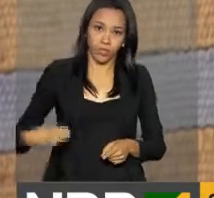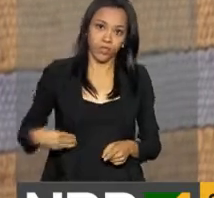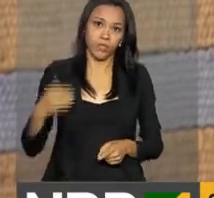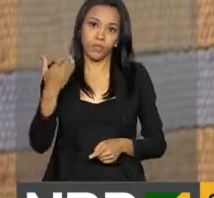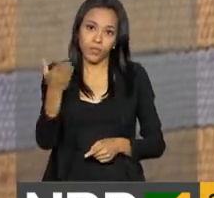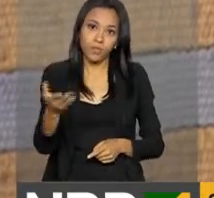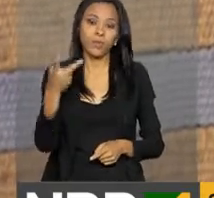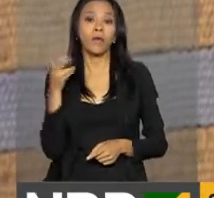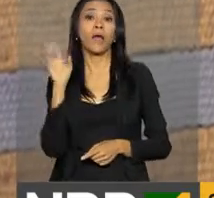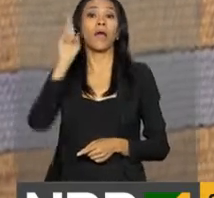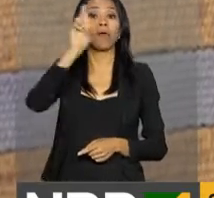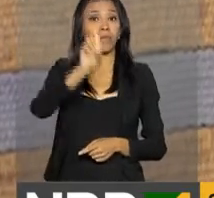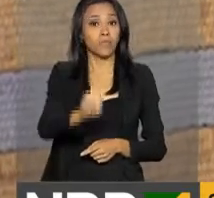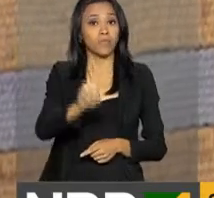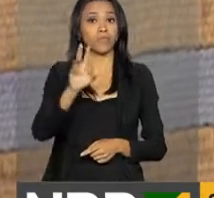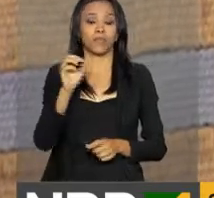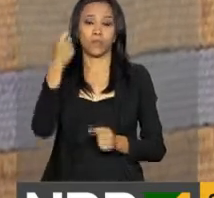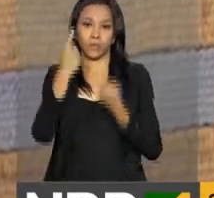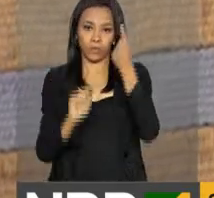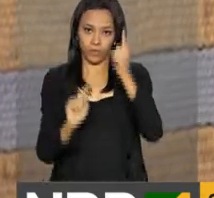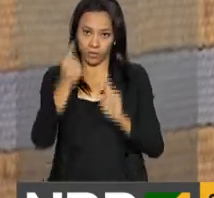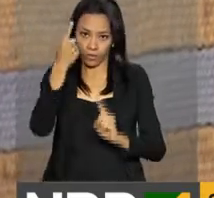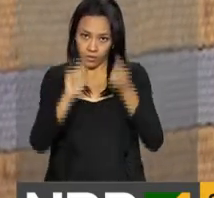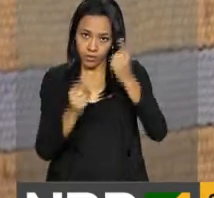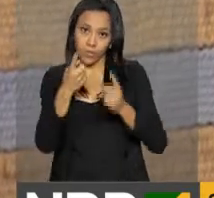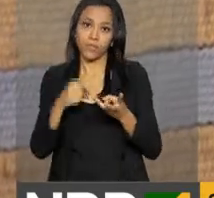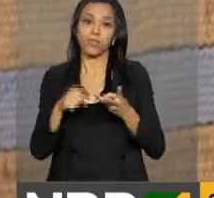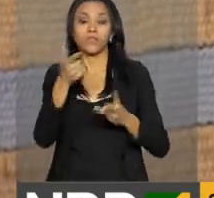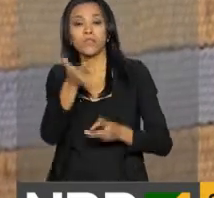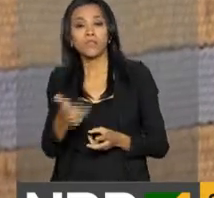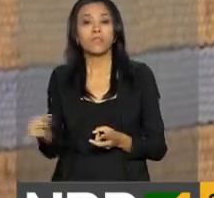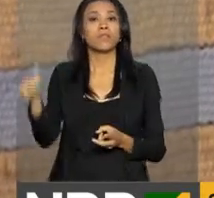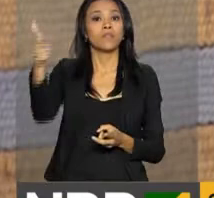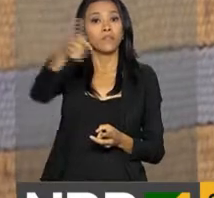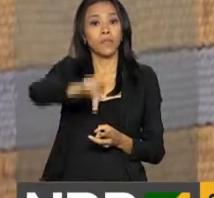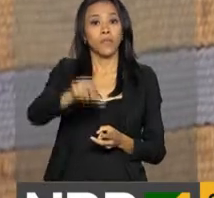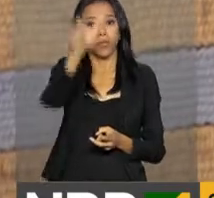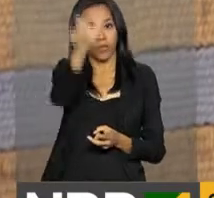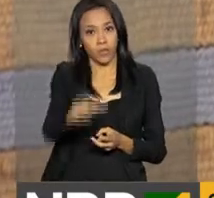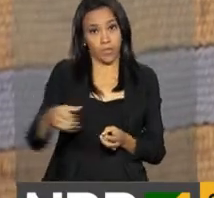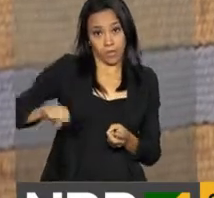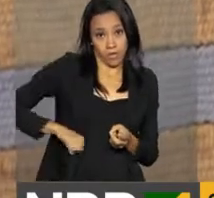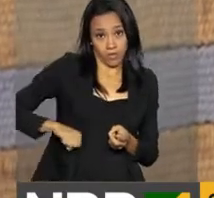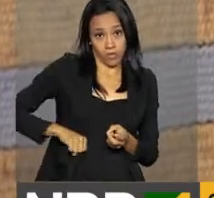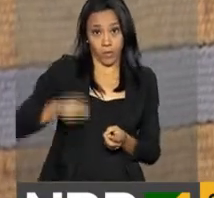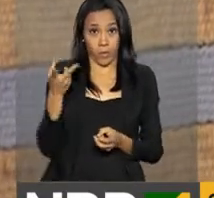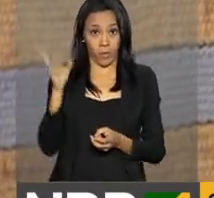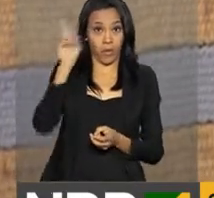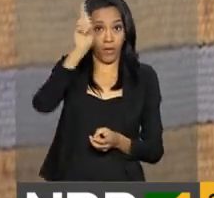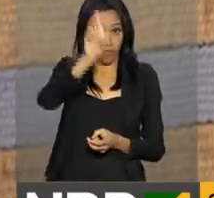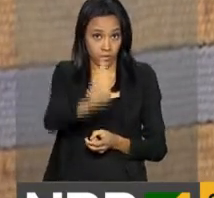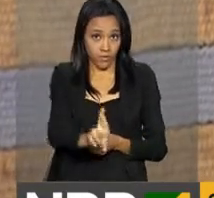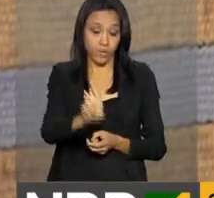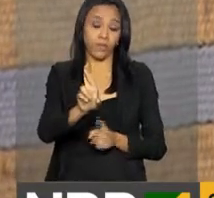representando o Chile, o embaixador Alejandro Borda, representando a Colômbia, o